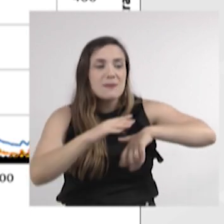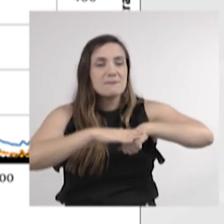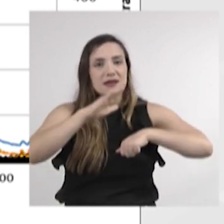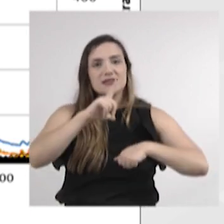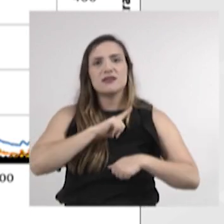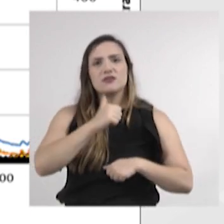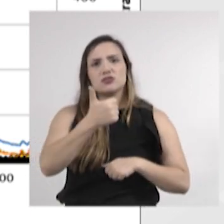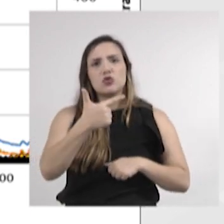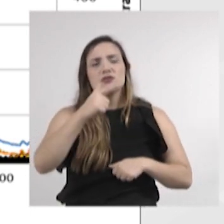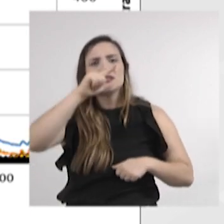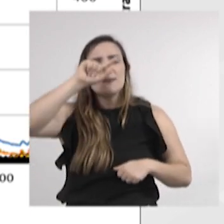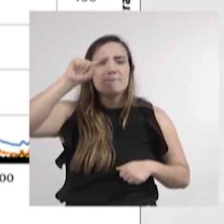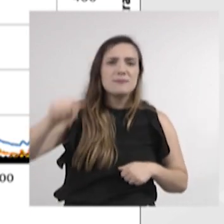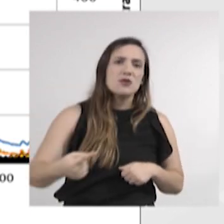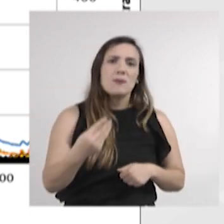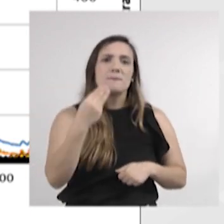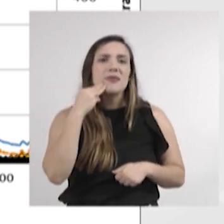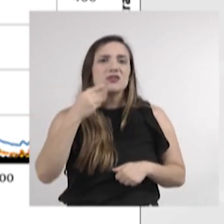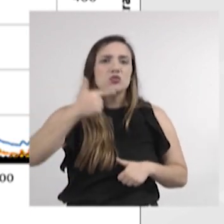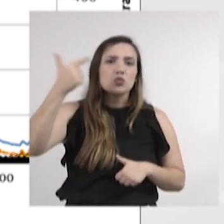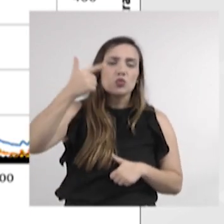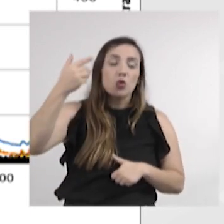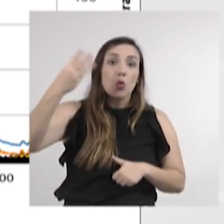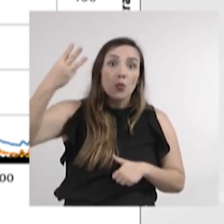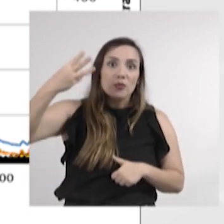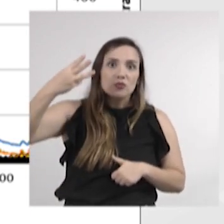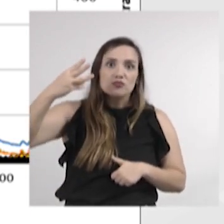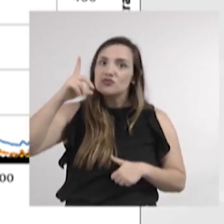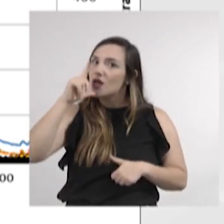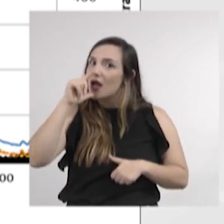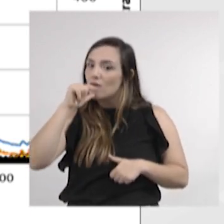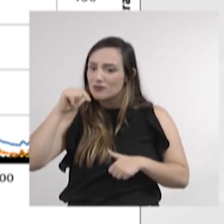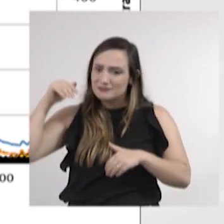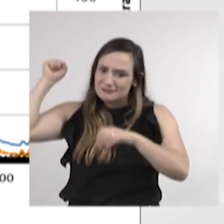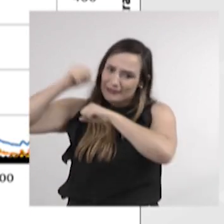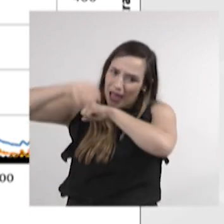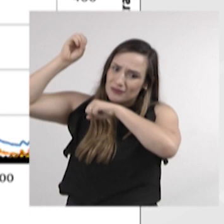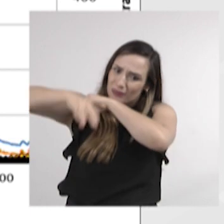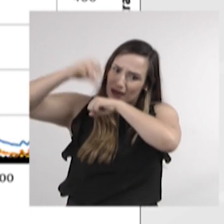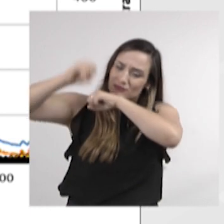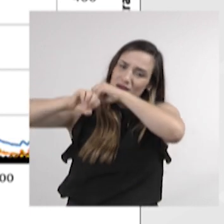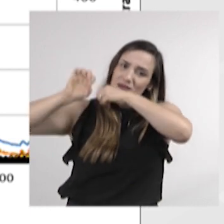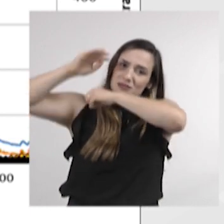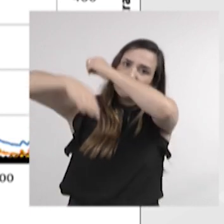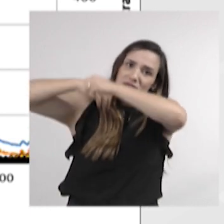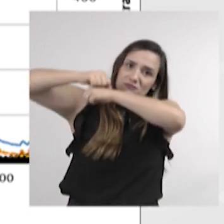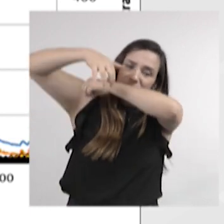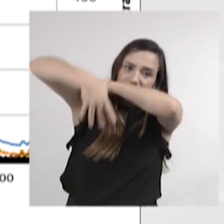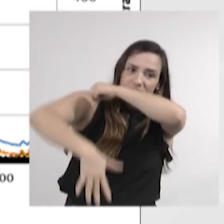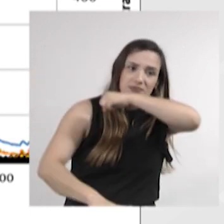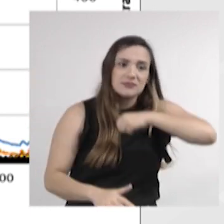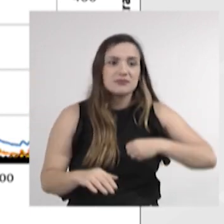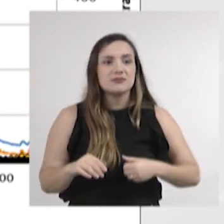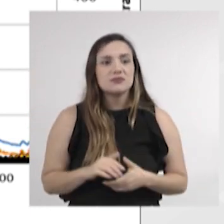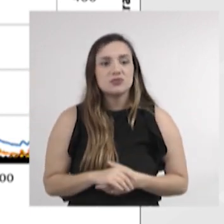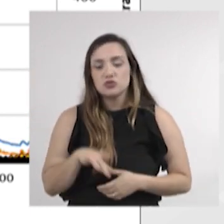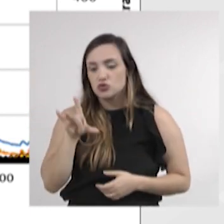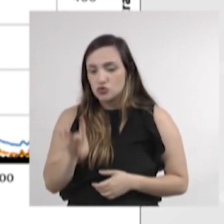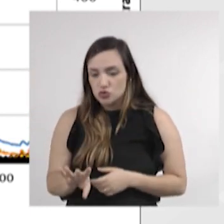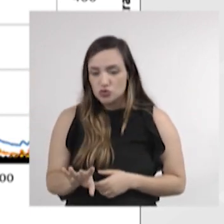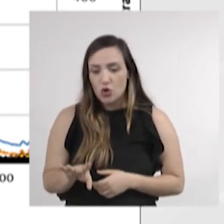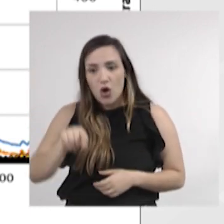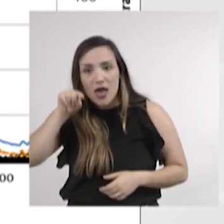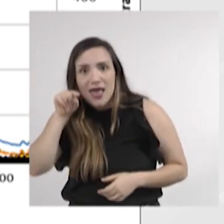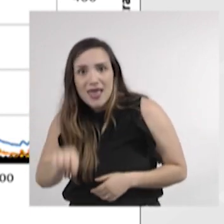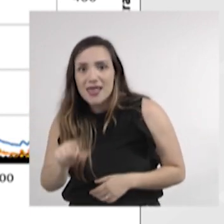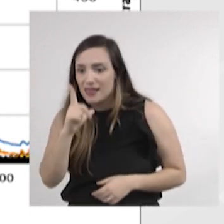dele foi 12 mil metros cúbicos por segundo de vazão. E a média da Itaipu para geração é 12 mil. Então, naquele